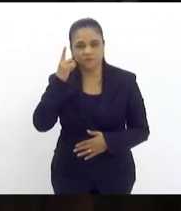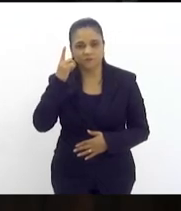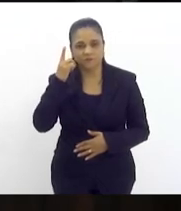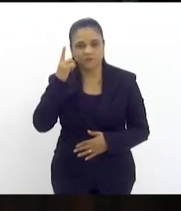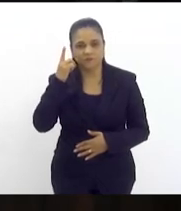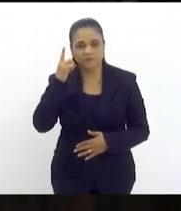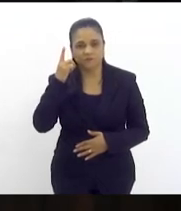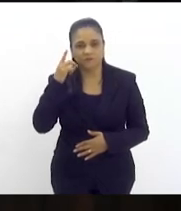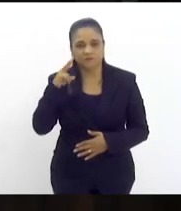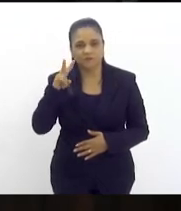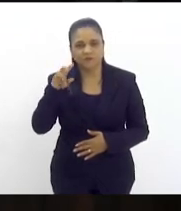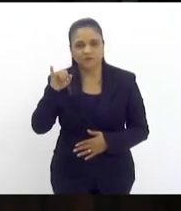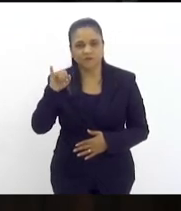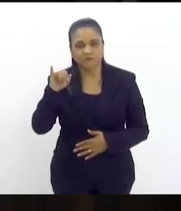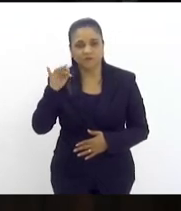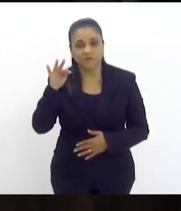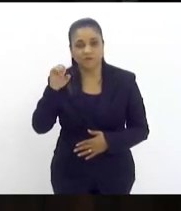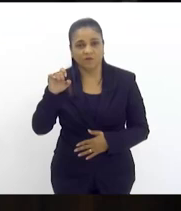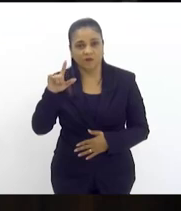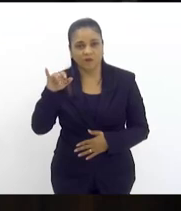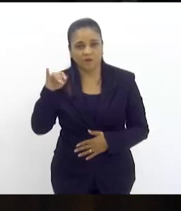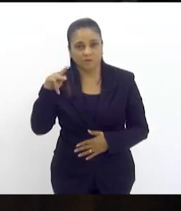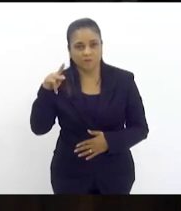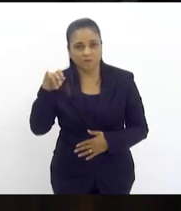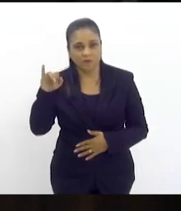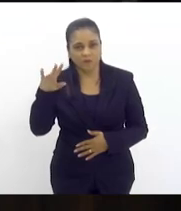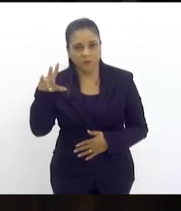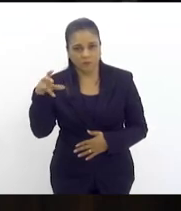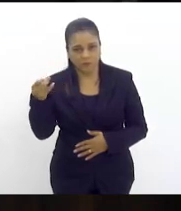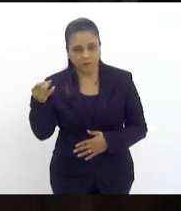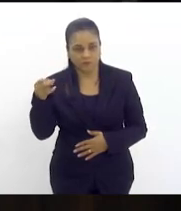Deputado Filipinho Raves.